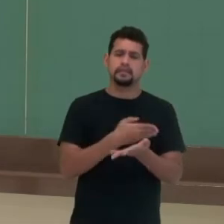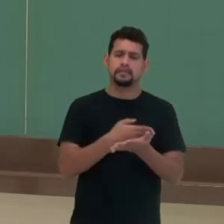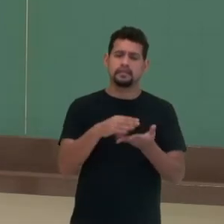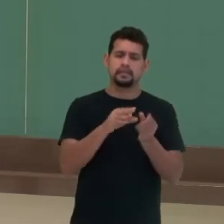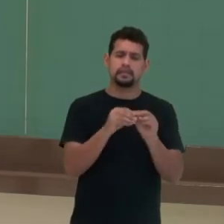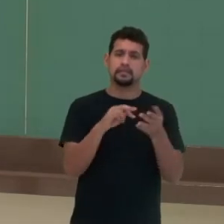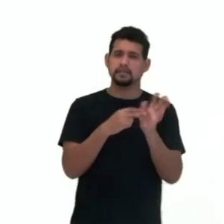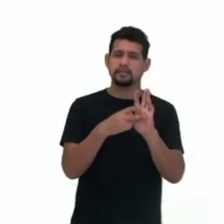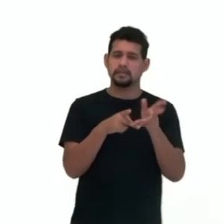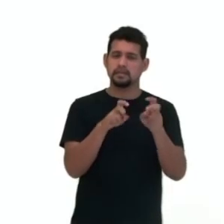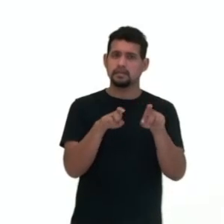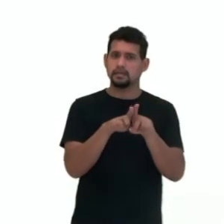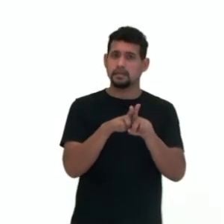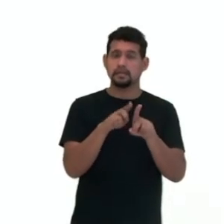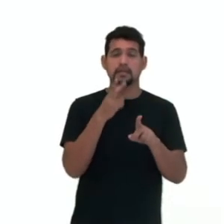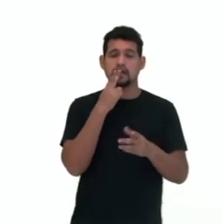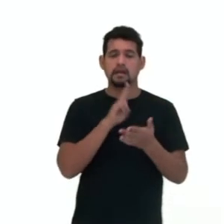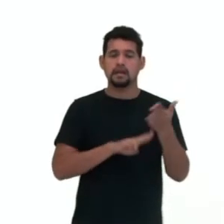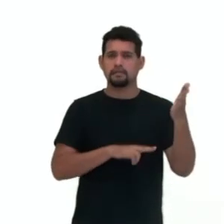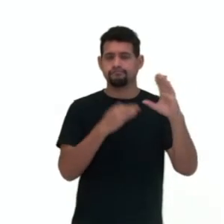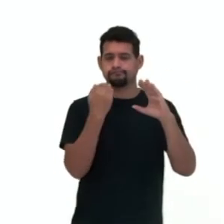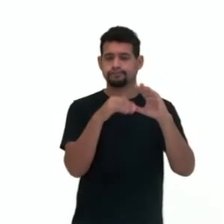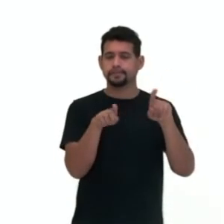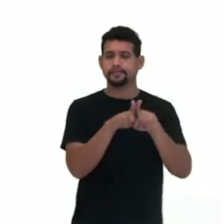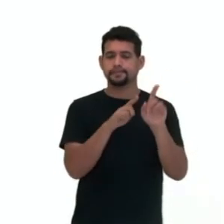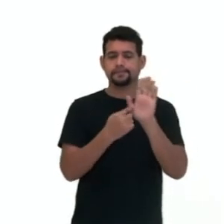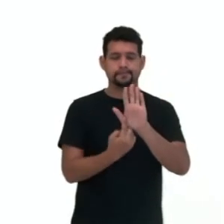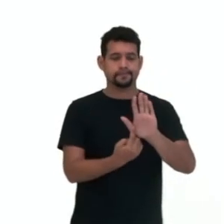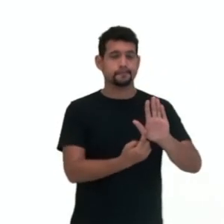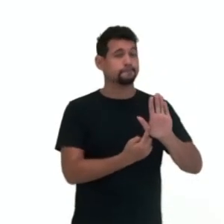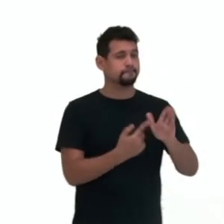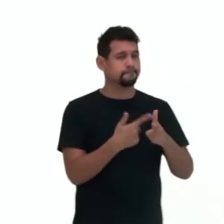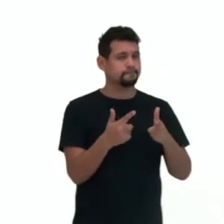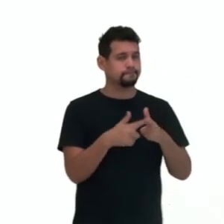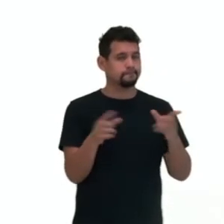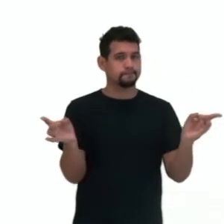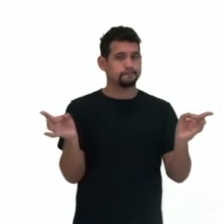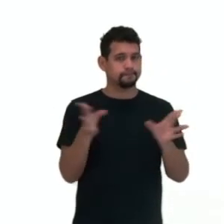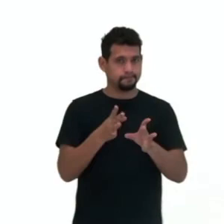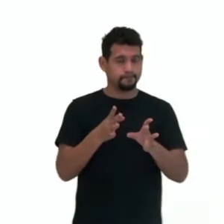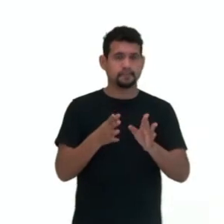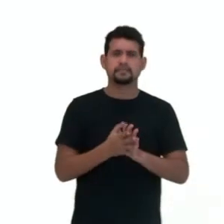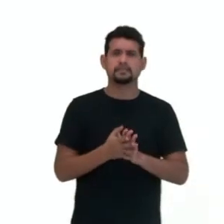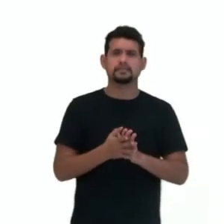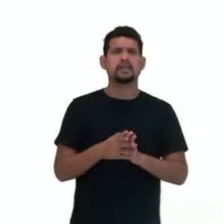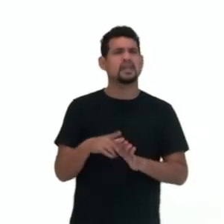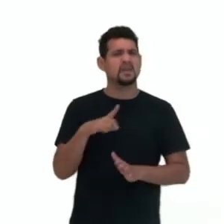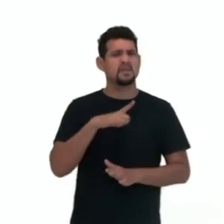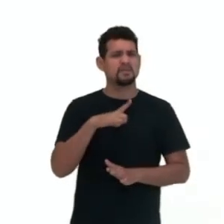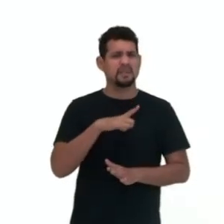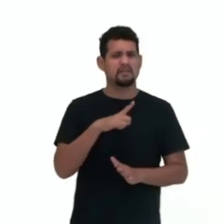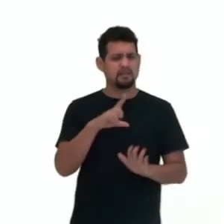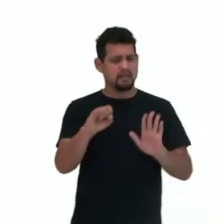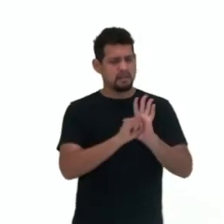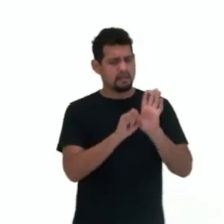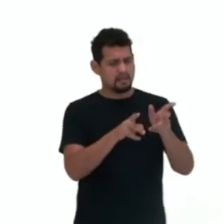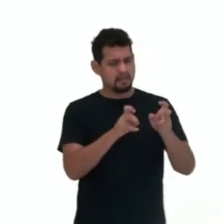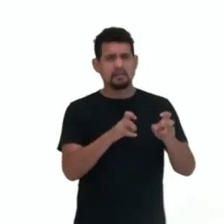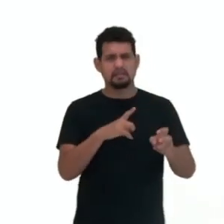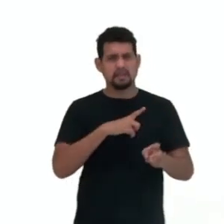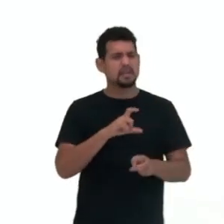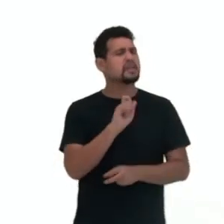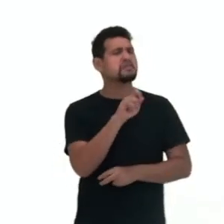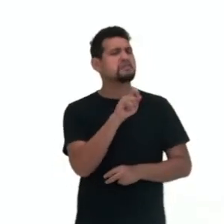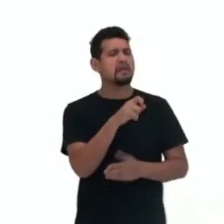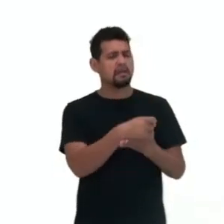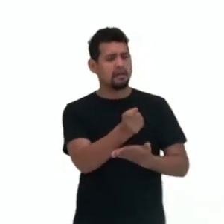a identificação do remetente e a apresentação do problema resolvido. Eu tenho essa identificação aqui de quem